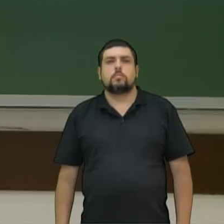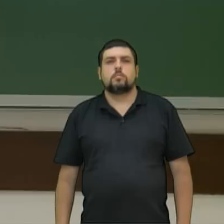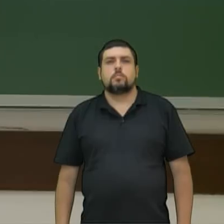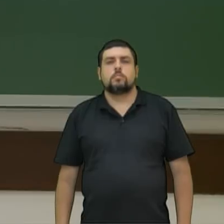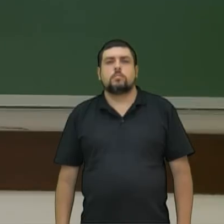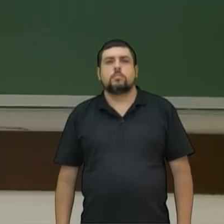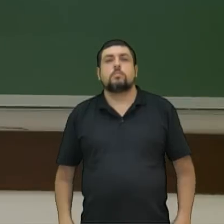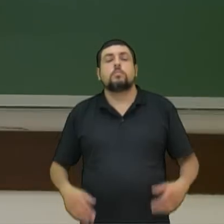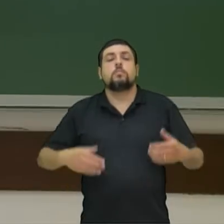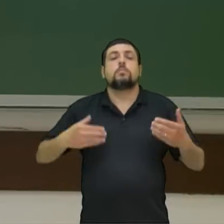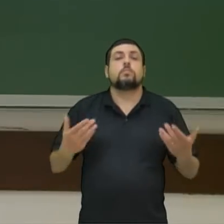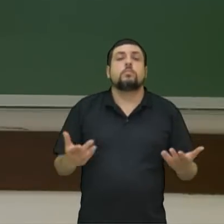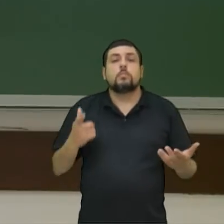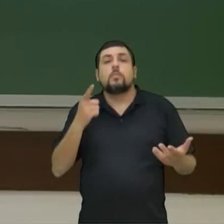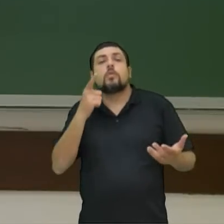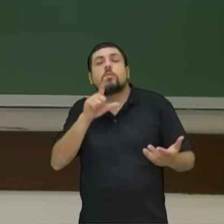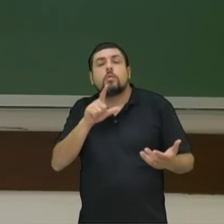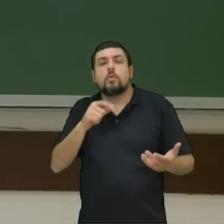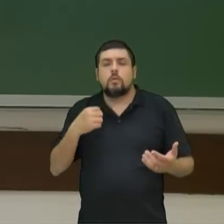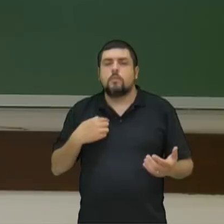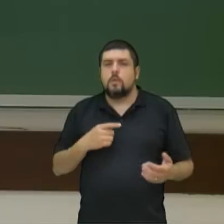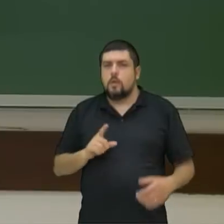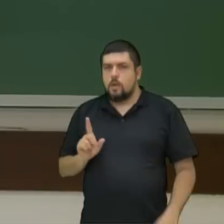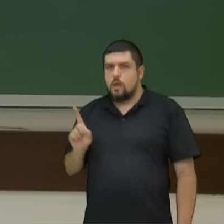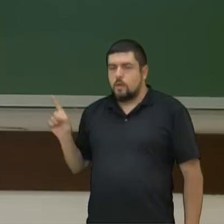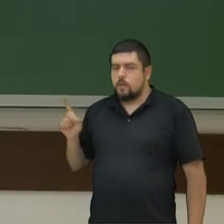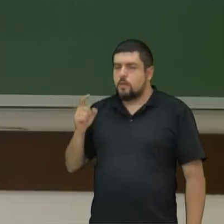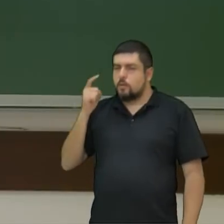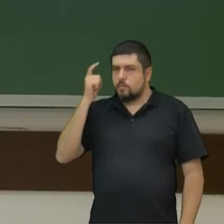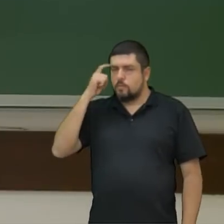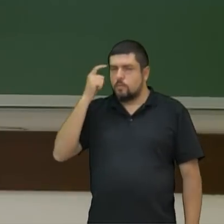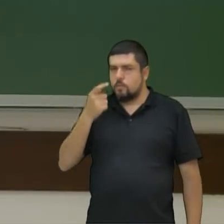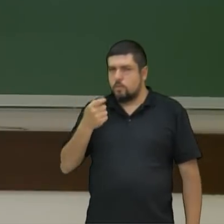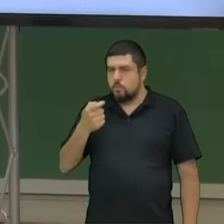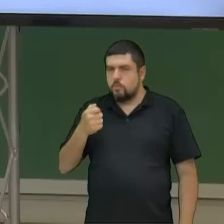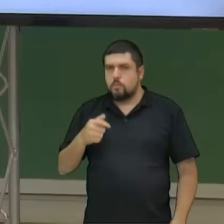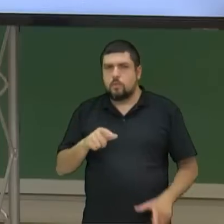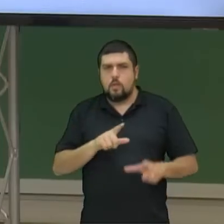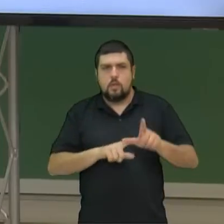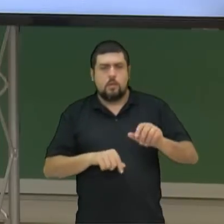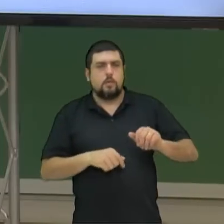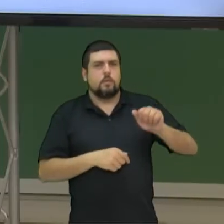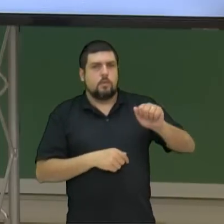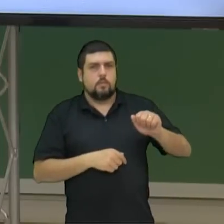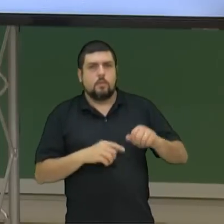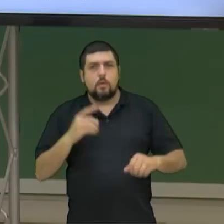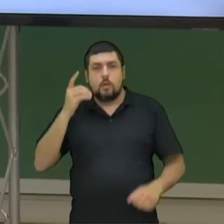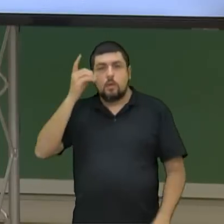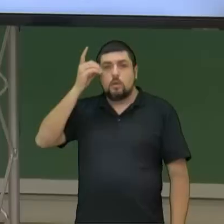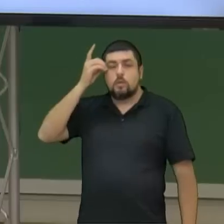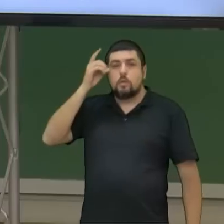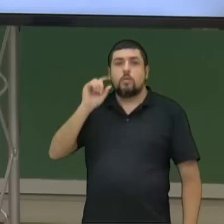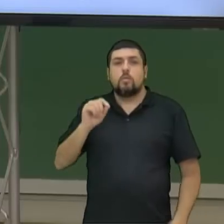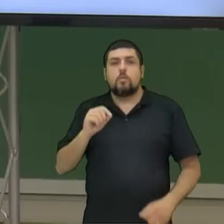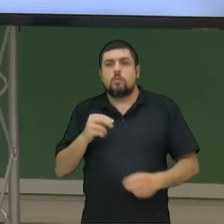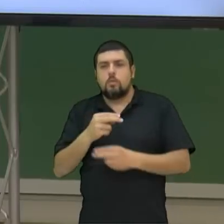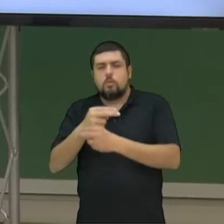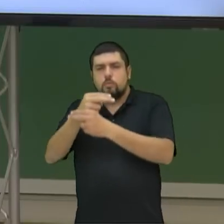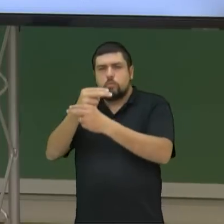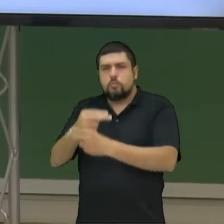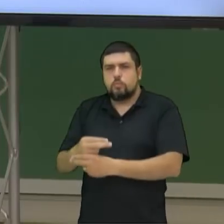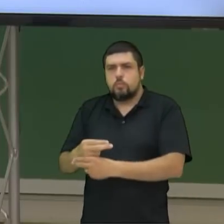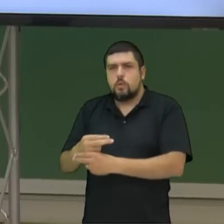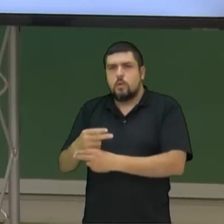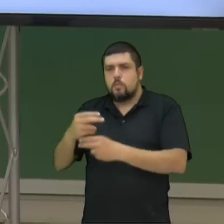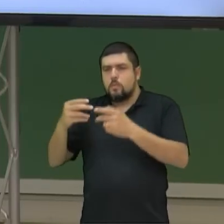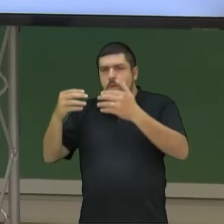E aí, conseguiu? Esse aqui tinha que pensar um pouco, né, gente? Você lê a letra A lá. Os indivíduos com síndrome de Down apresentam um par de cromossomos número 21 a